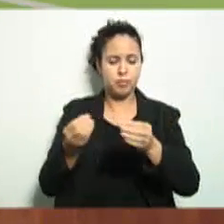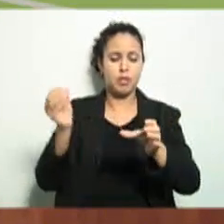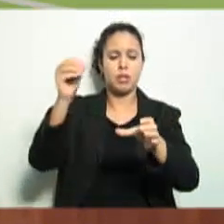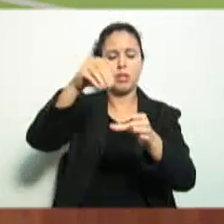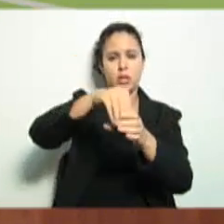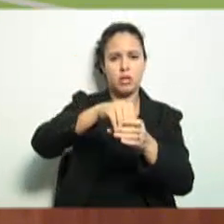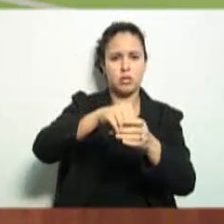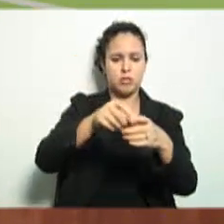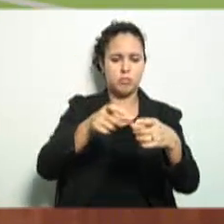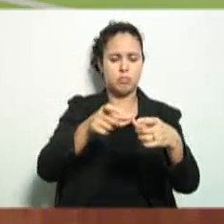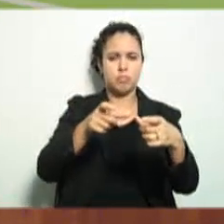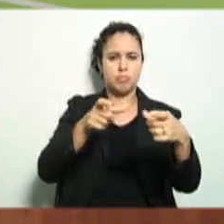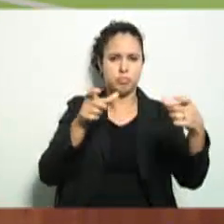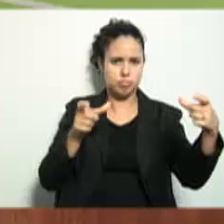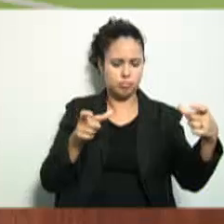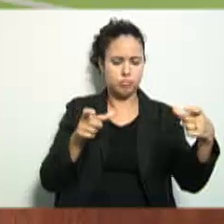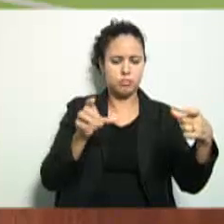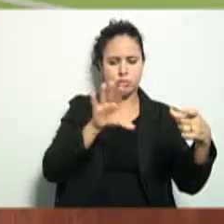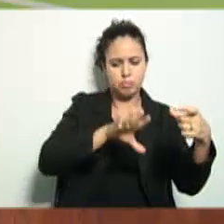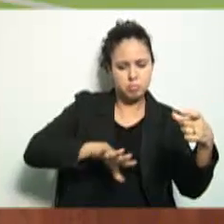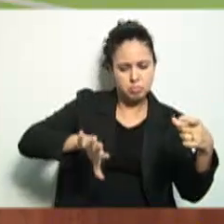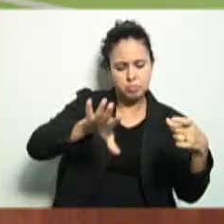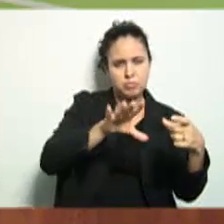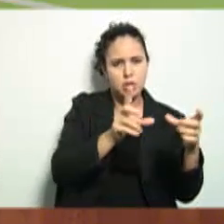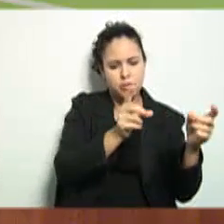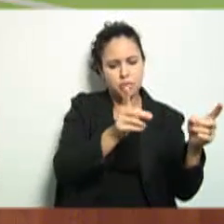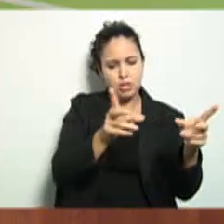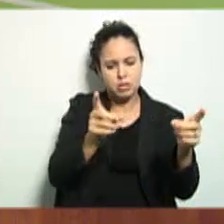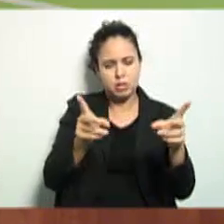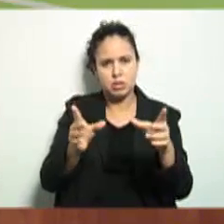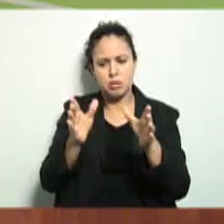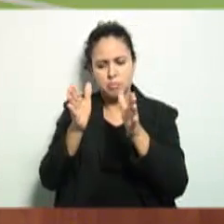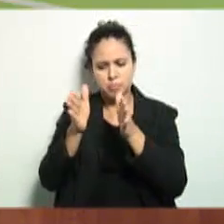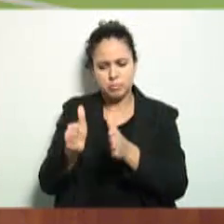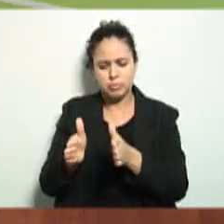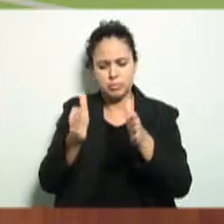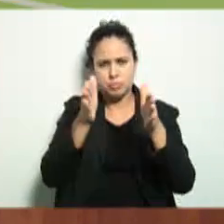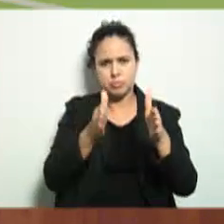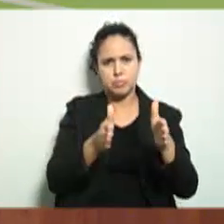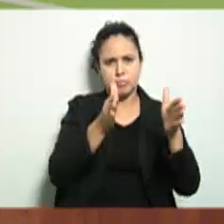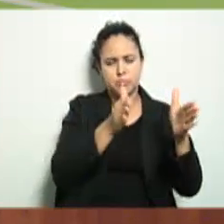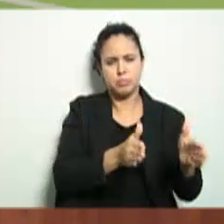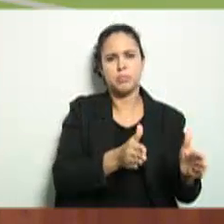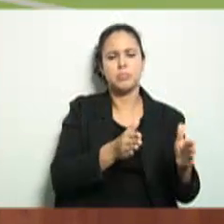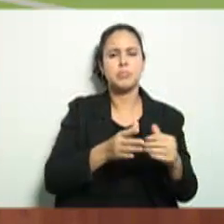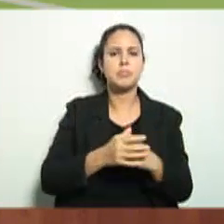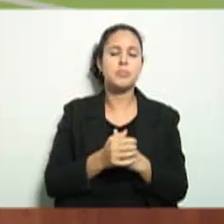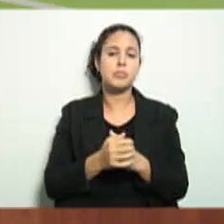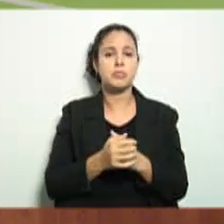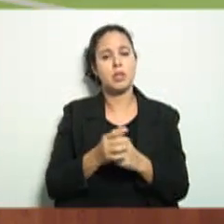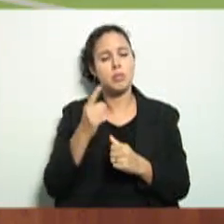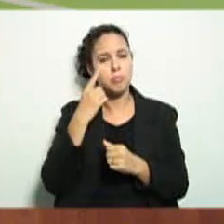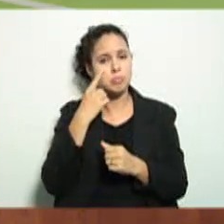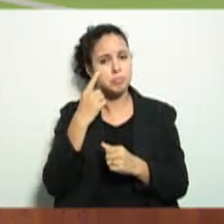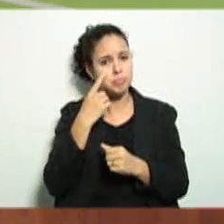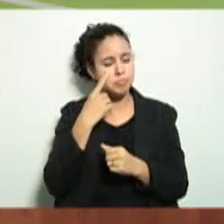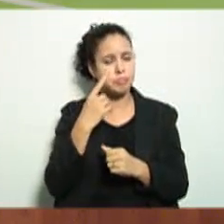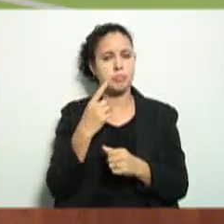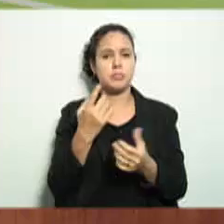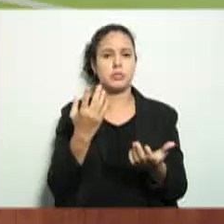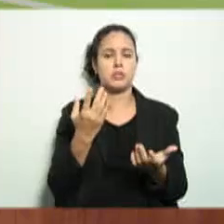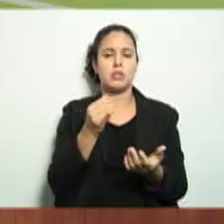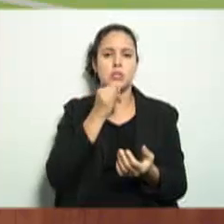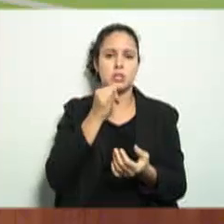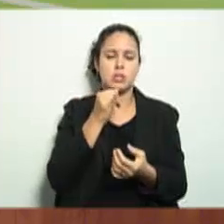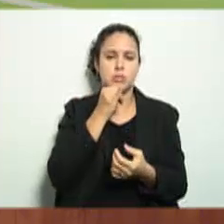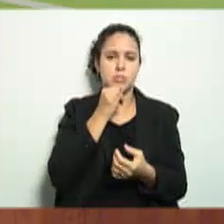bem organizada. O que é a logística organizada? Imagine vocês que a BR-364 ela foi asfaltada